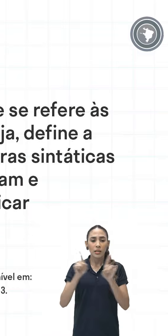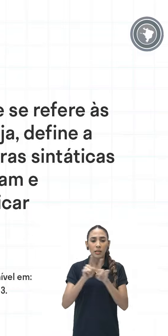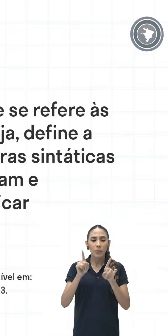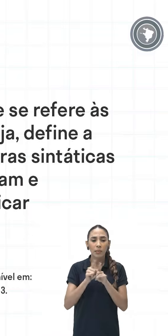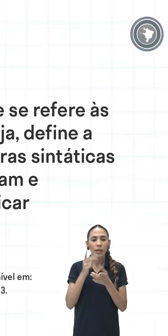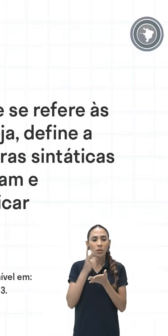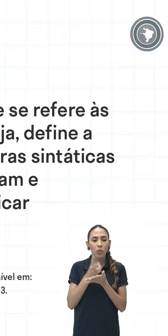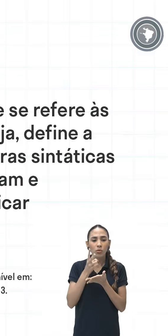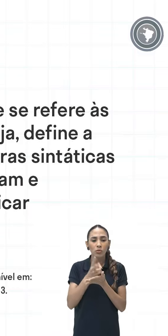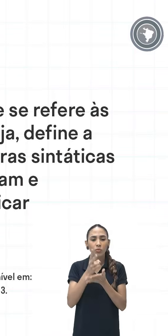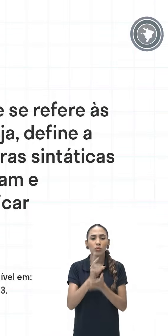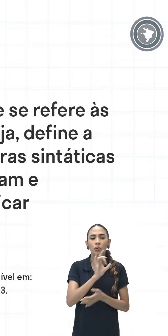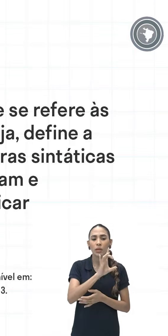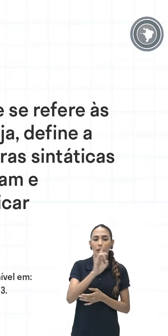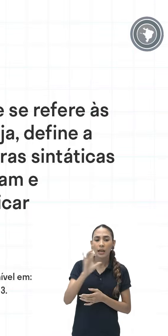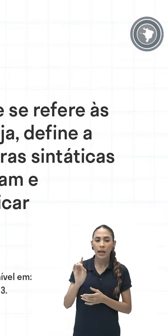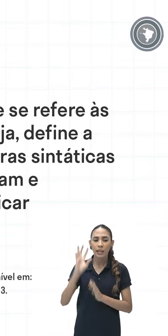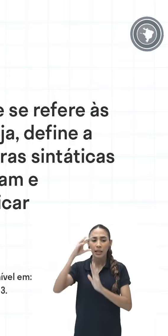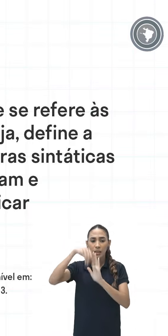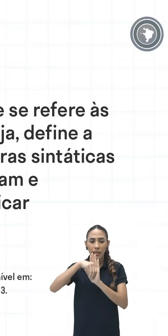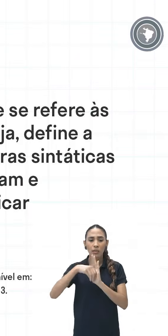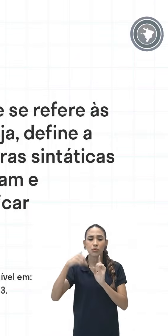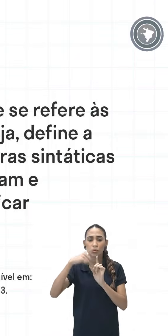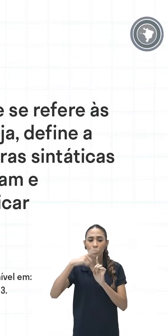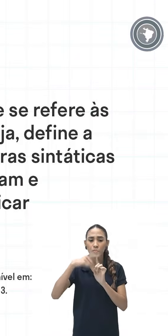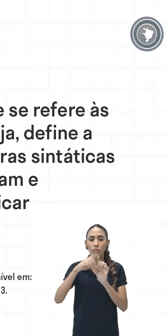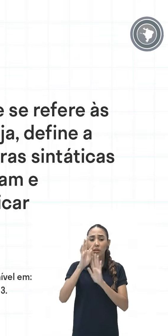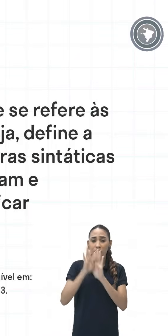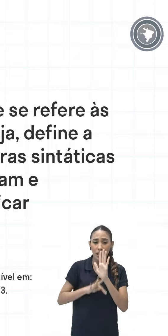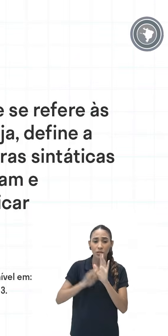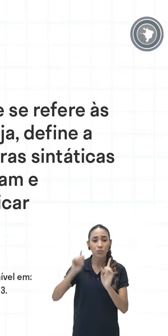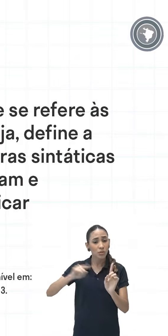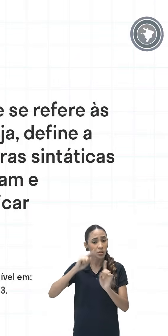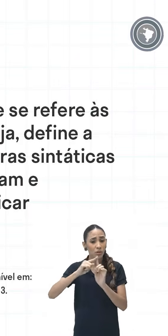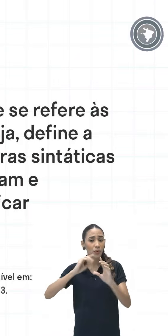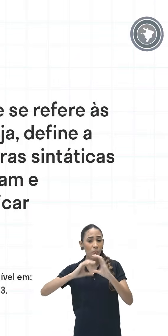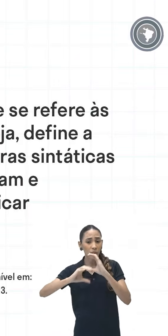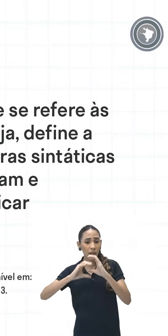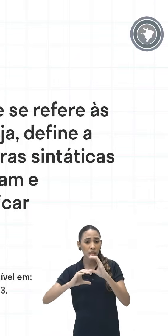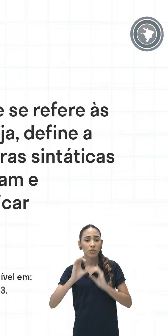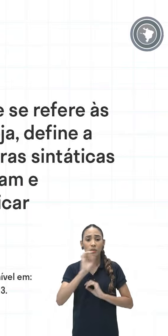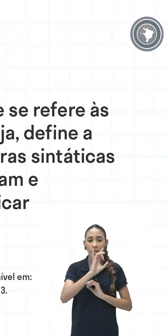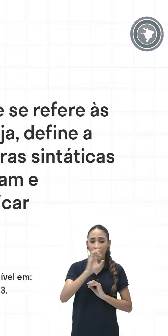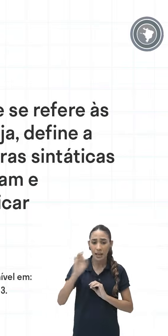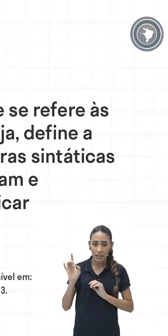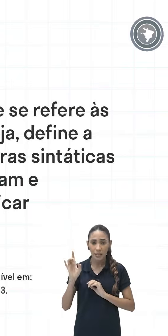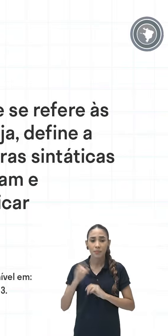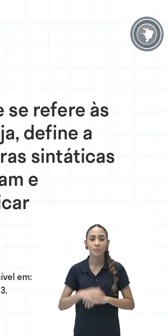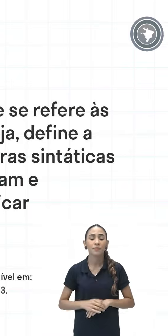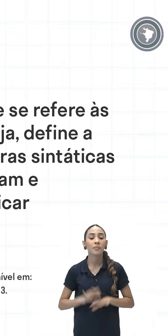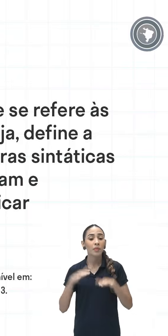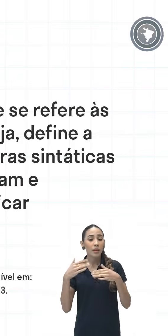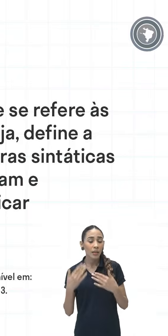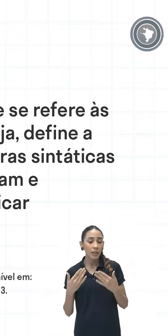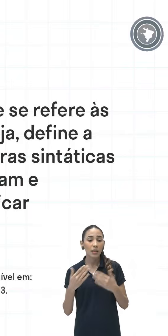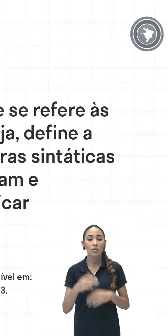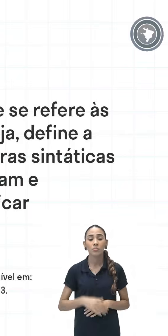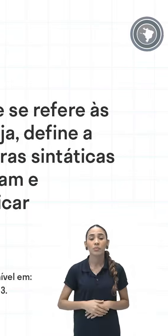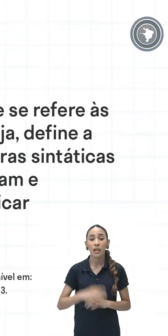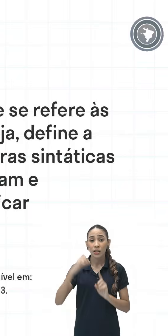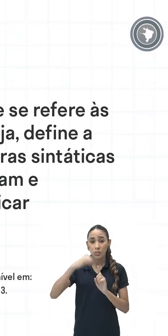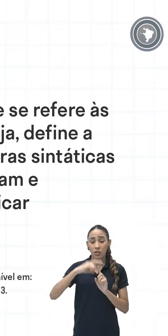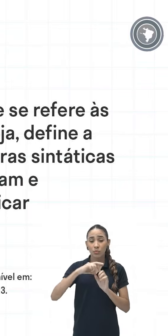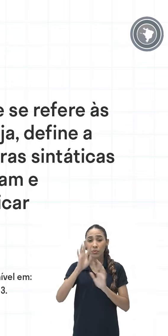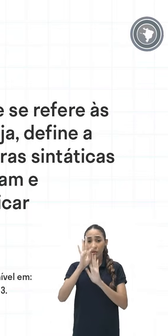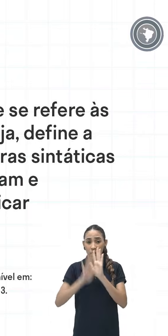cada tipo, além de indicar o objetivo comunicativo de cada um. Então, quando falamos em